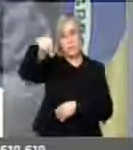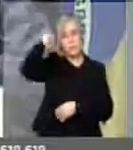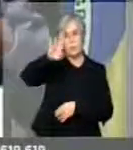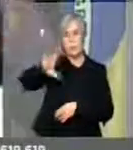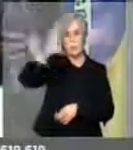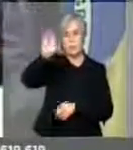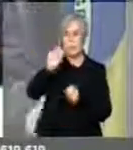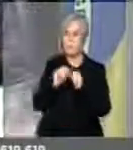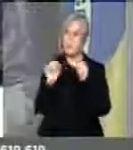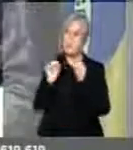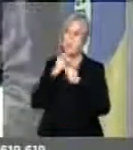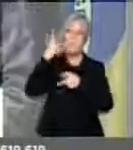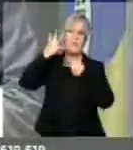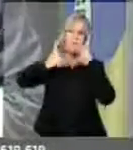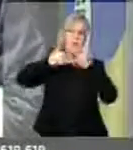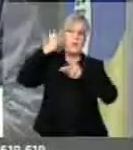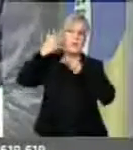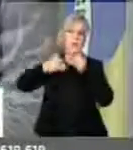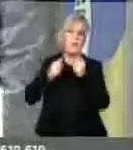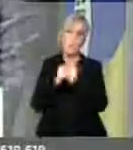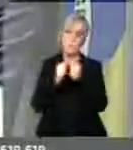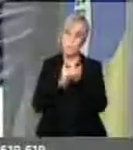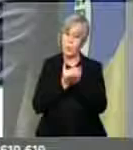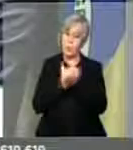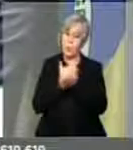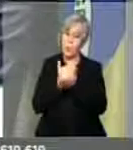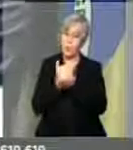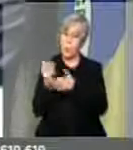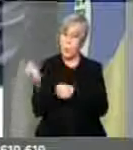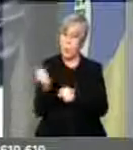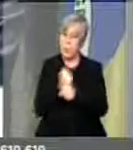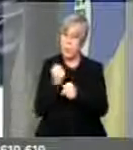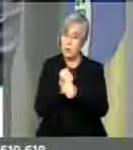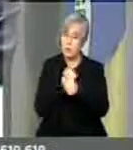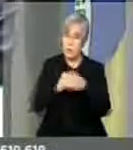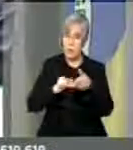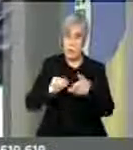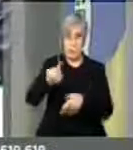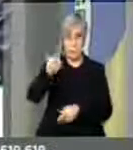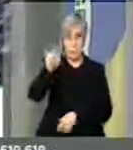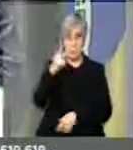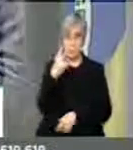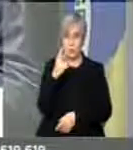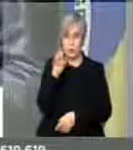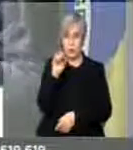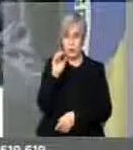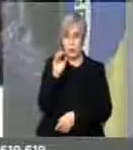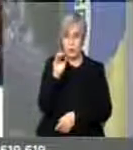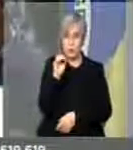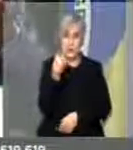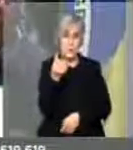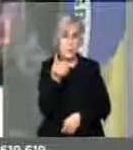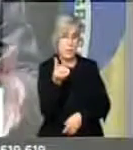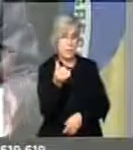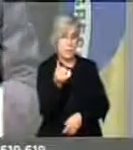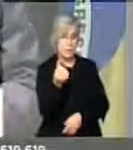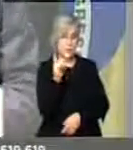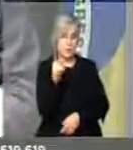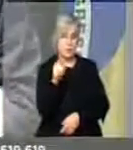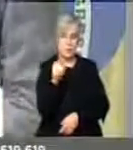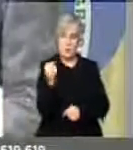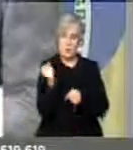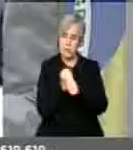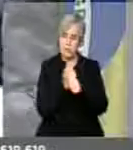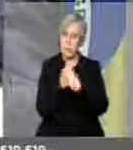e muitos discursos o início dessa obra. Uma obra que disse,